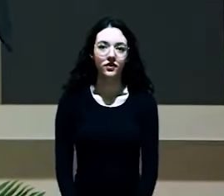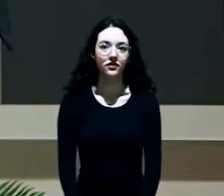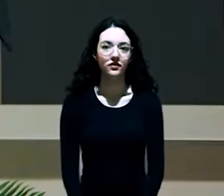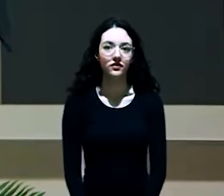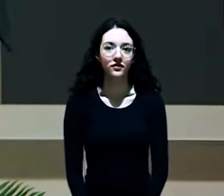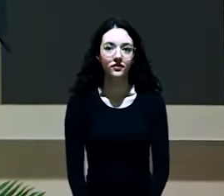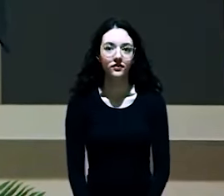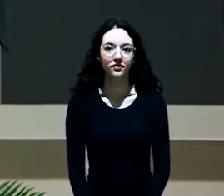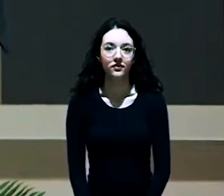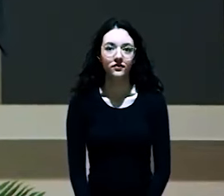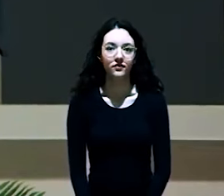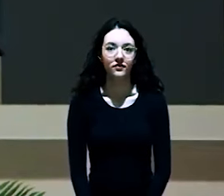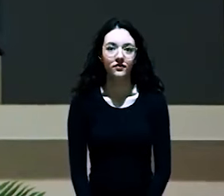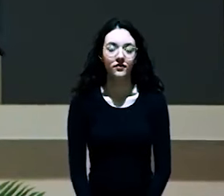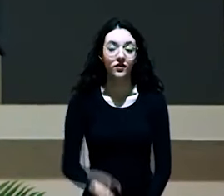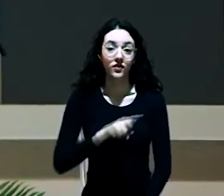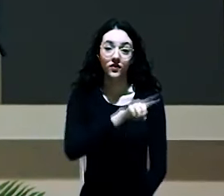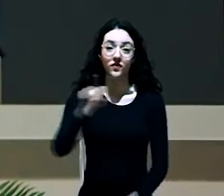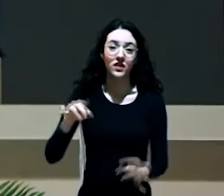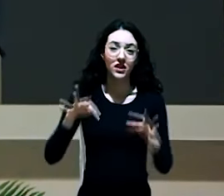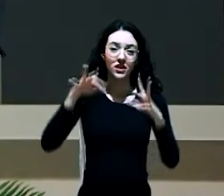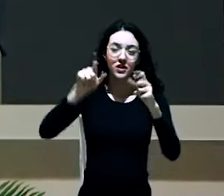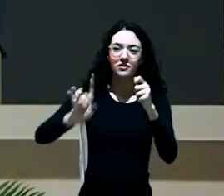Eu quero dizer tua identidade.